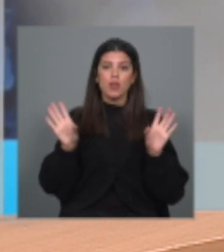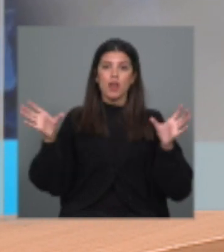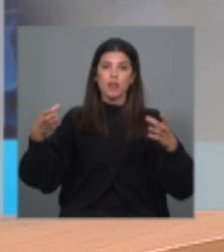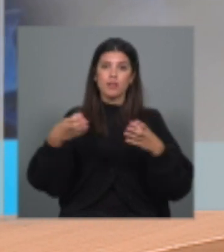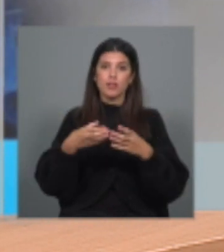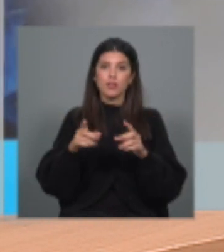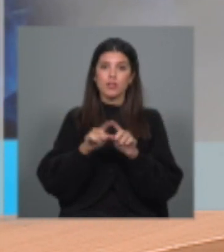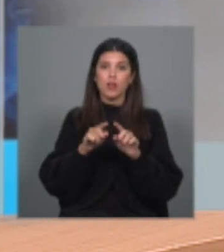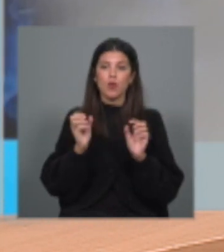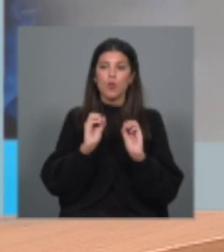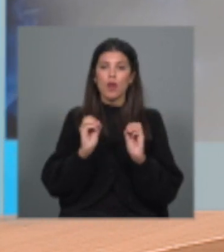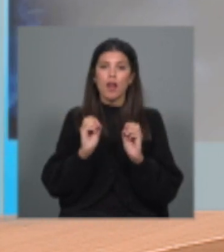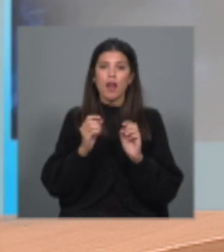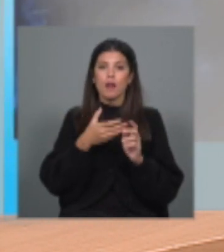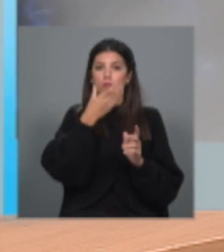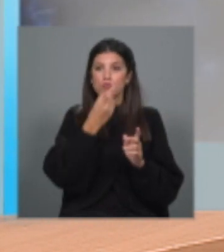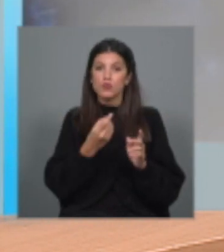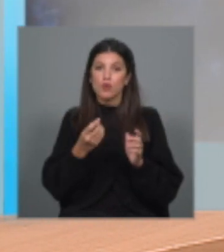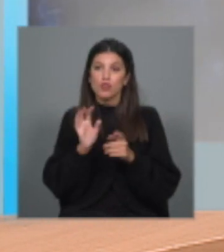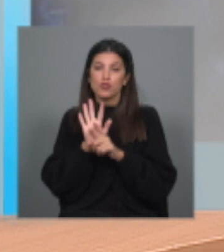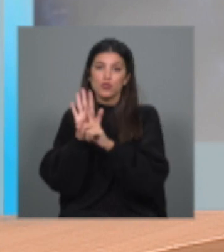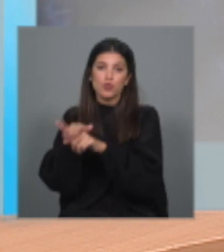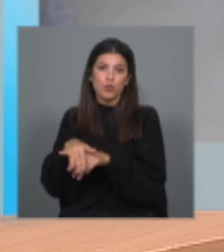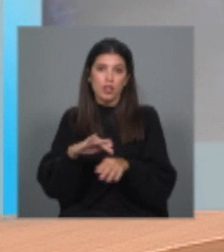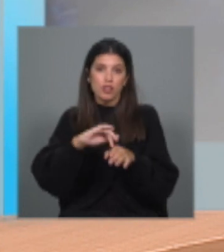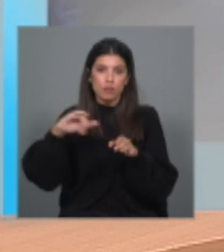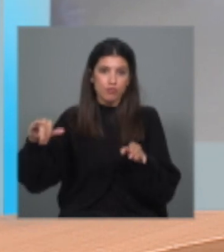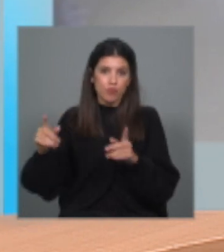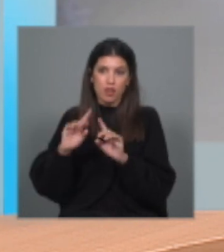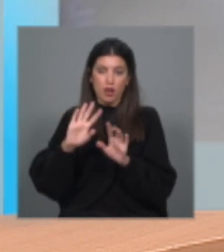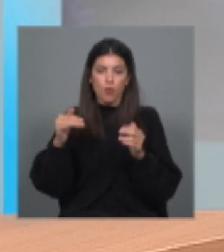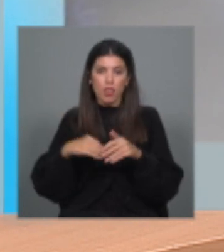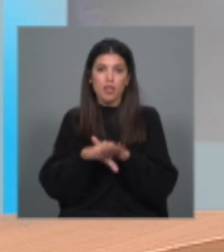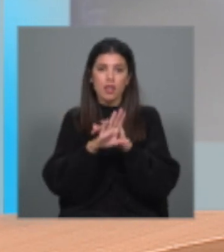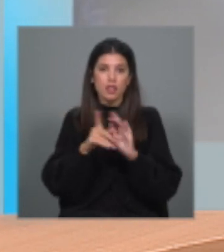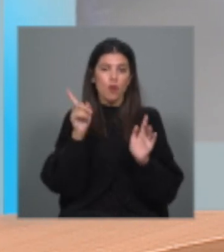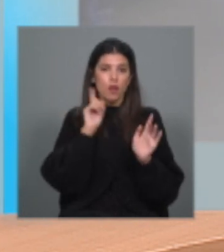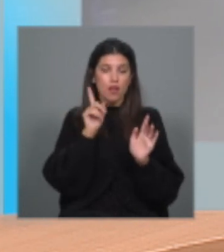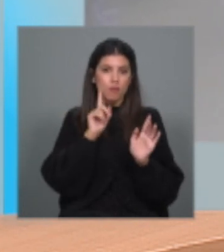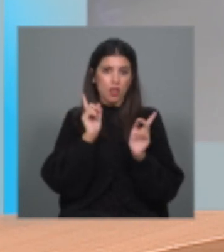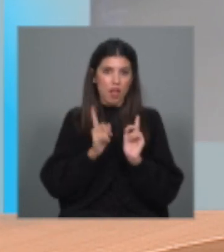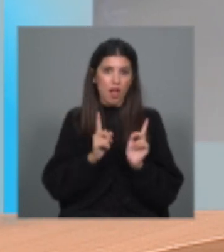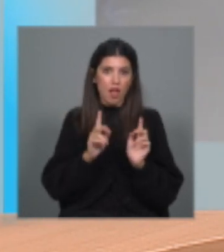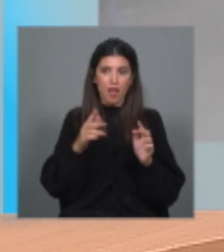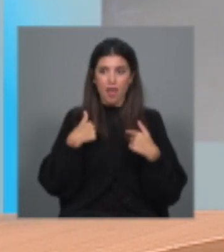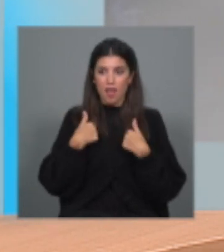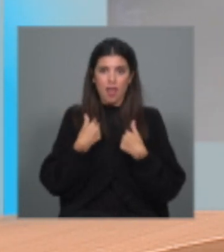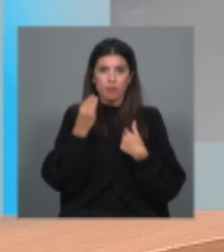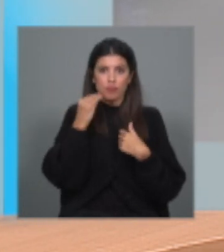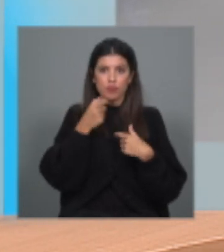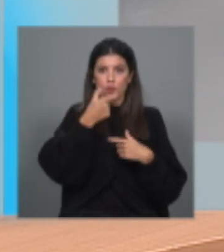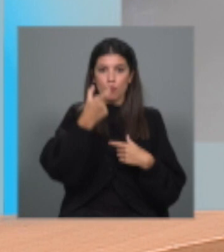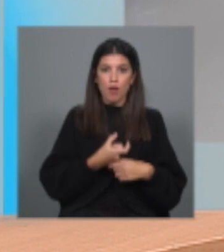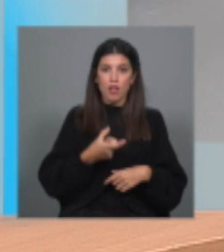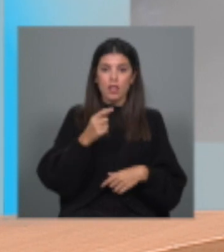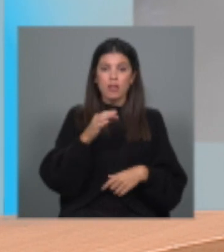fique desenraizado, que ninguém fique excluído de um ambiente e de uma integração, porque isso faz parte da estrutura humana, da pessoa humana e da fé cristã.